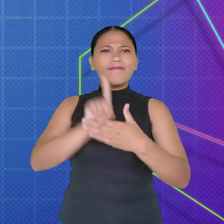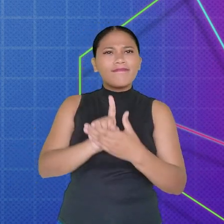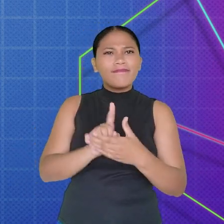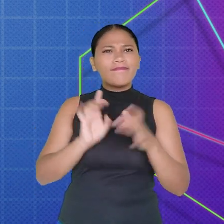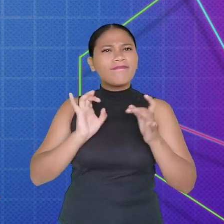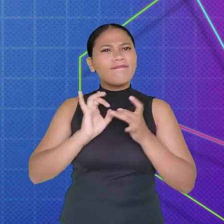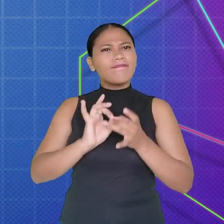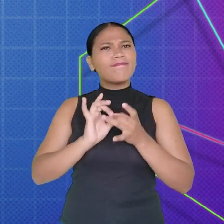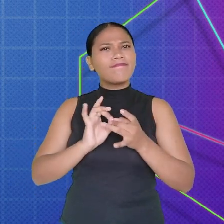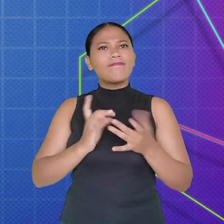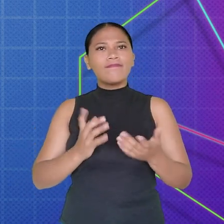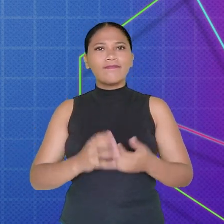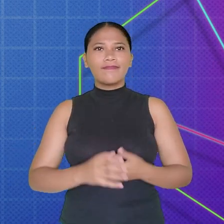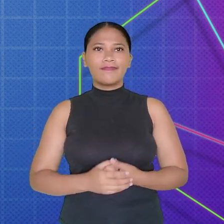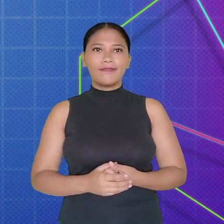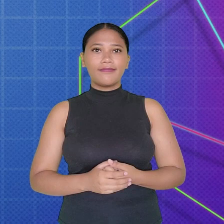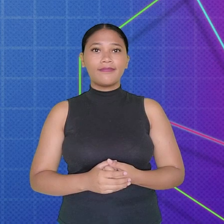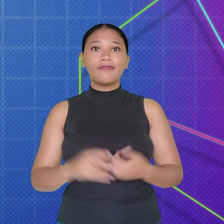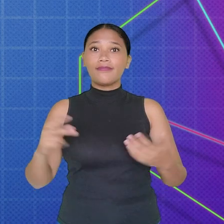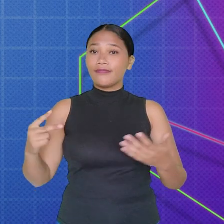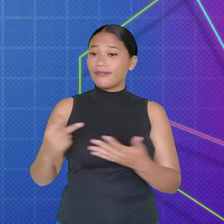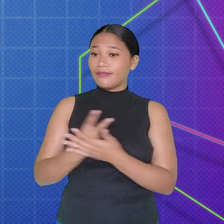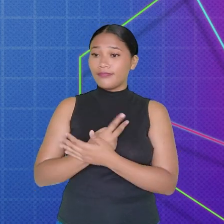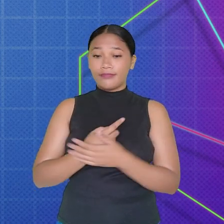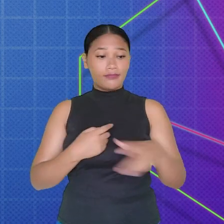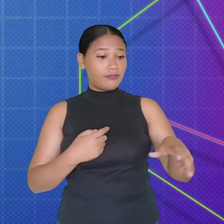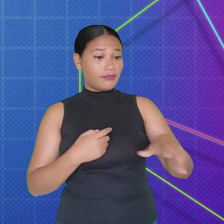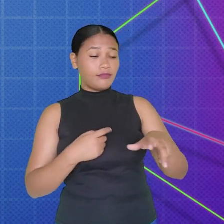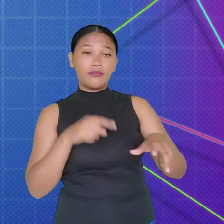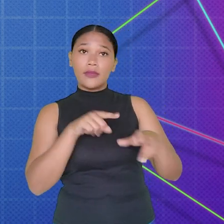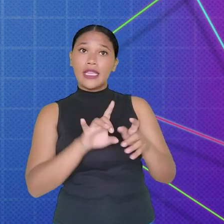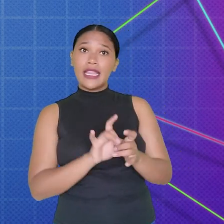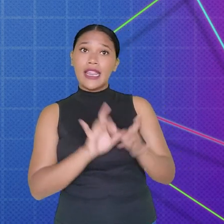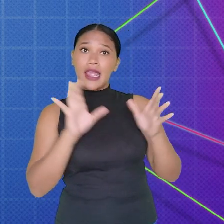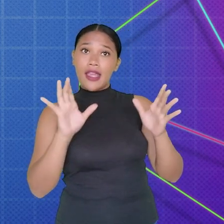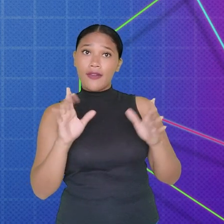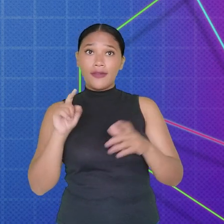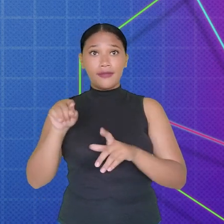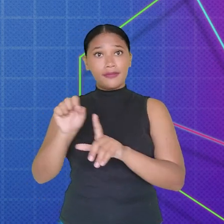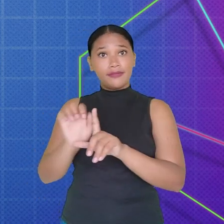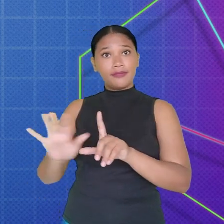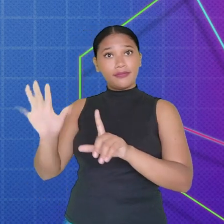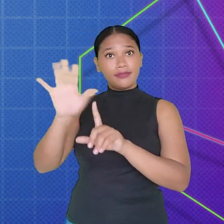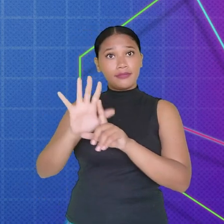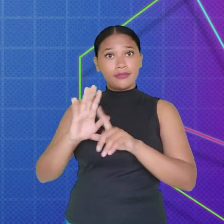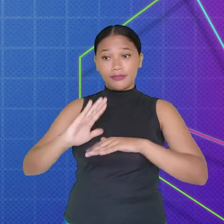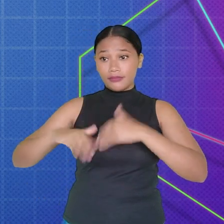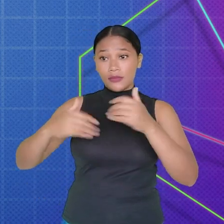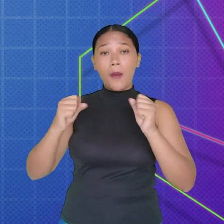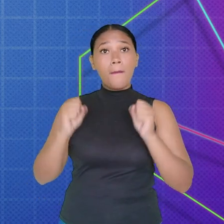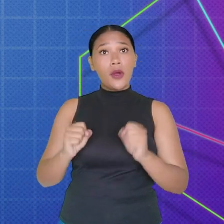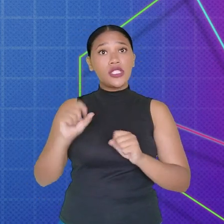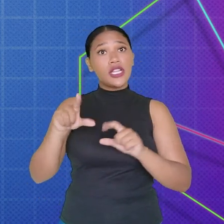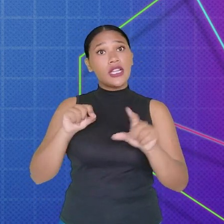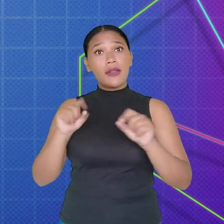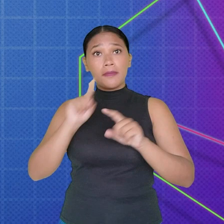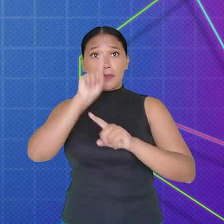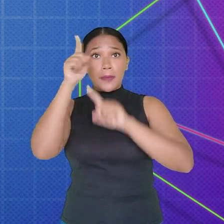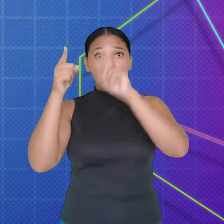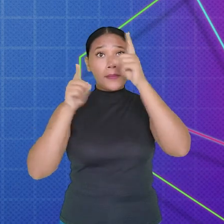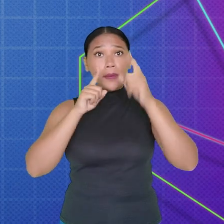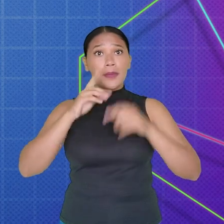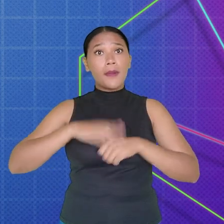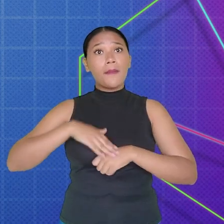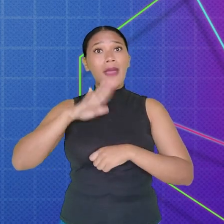imerso na experiência de pilotagem. Com os eventos de mouse disponíveis no Construct, os desenvolvedores podem criar jogos e aplicativos